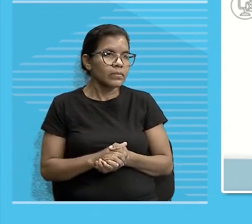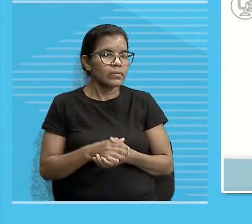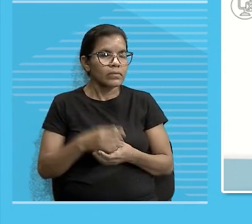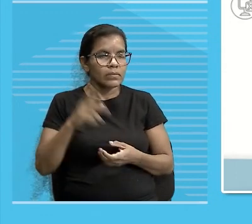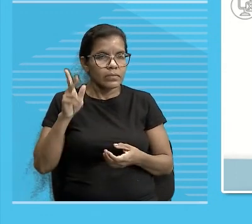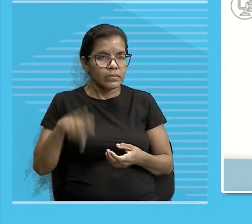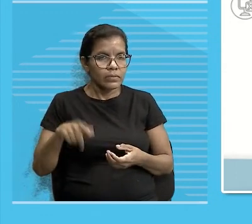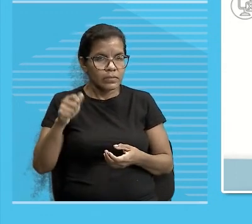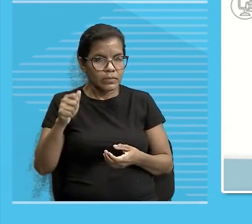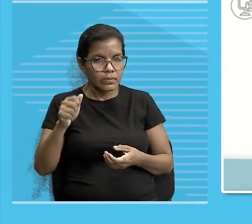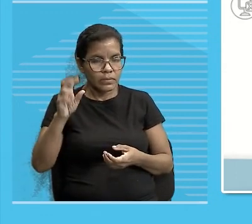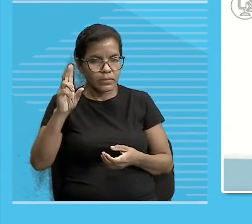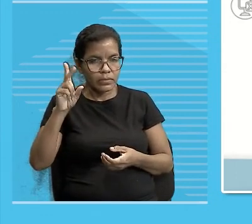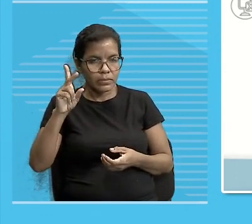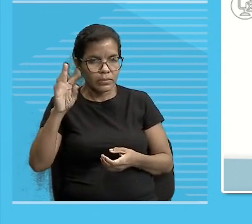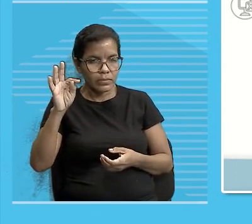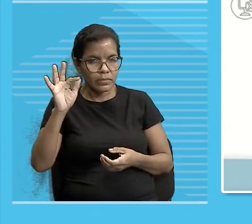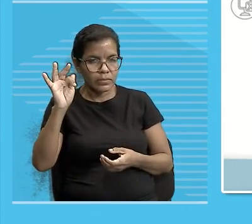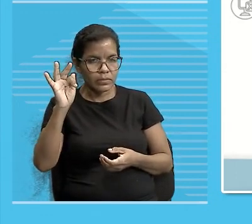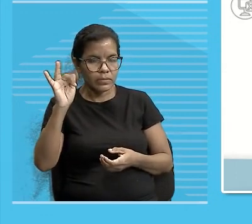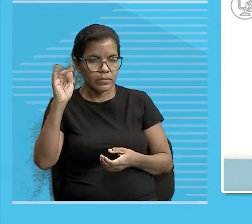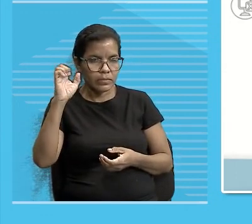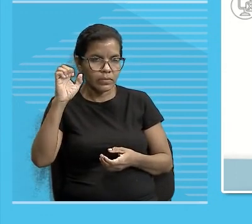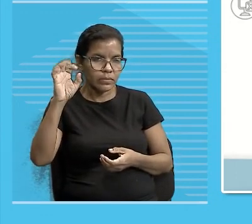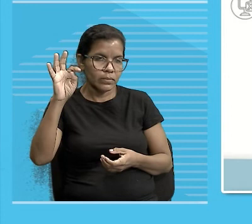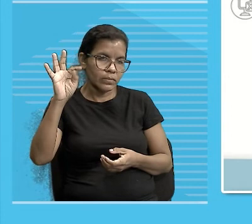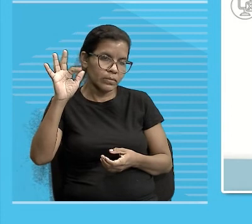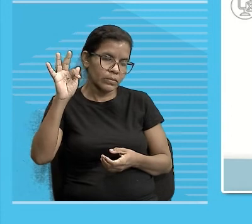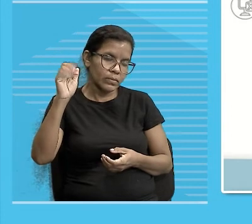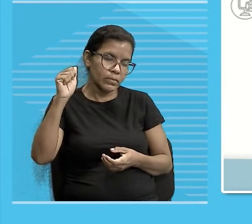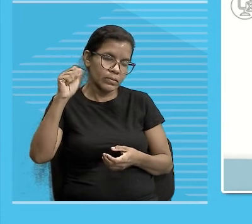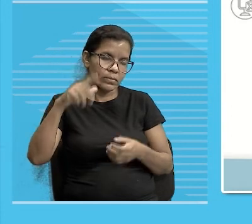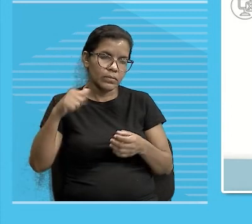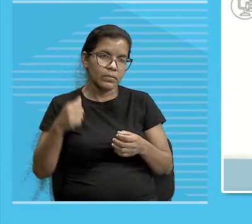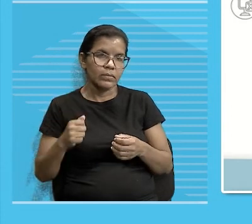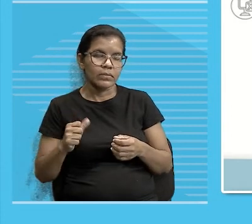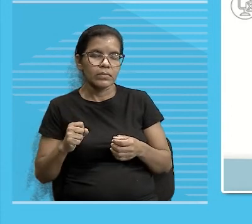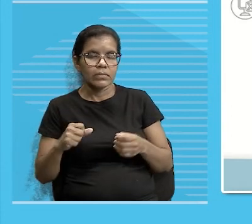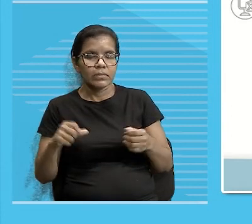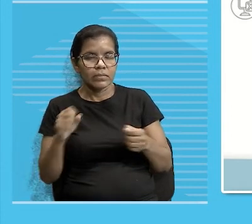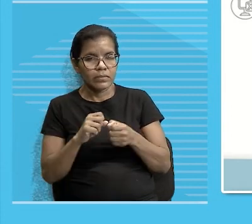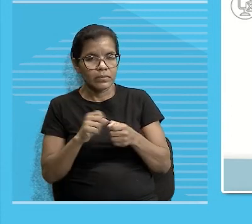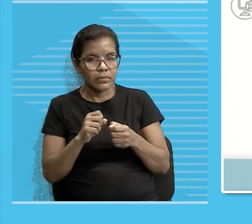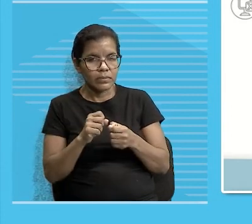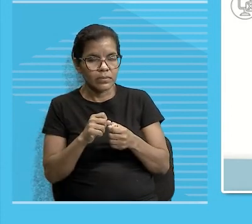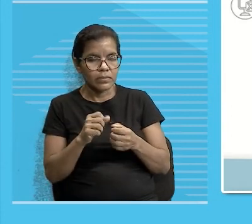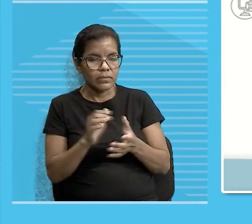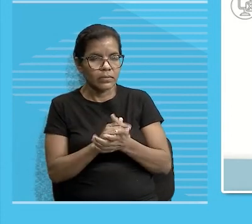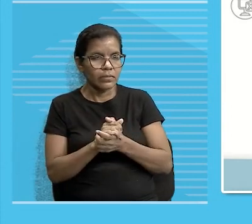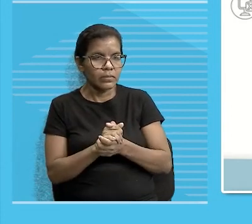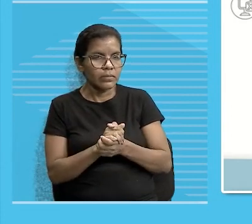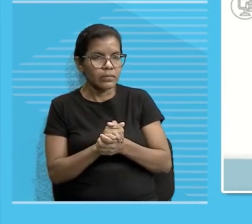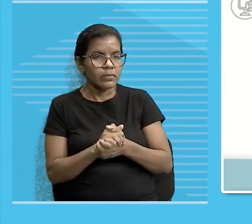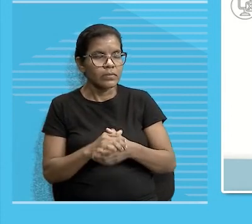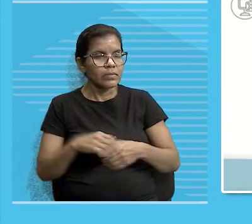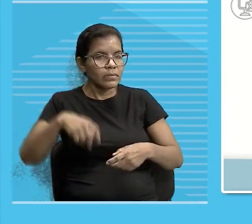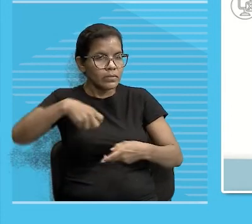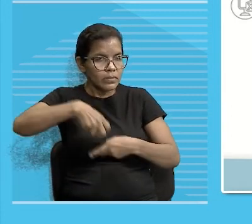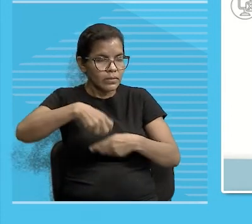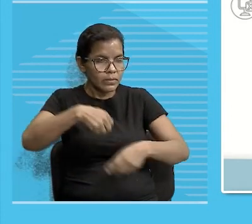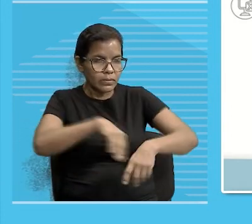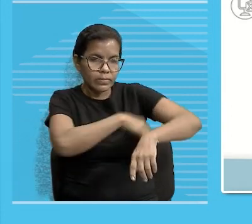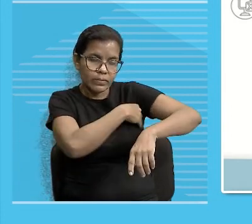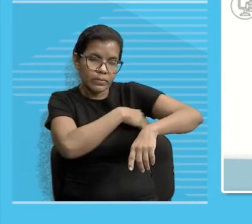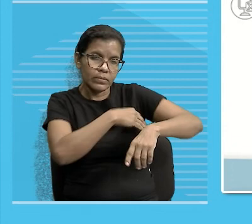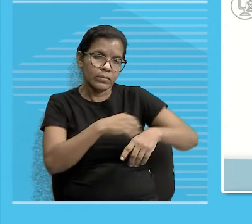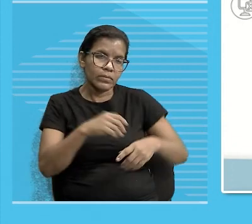profetas, perdão, tá? Foram feitos por nosso querido Antônio Francisco Lisboa, o